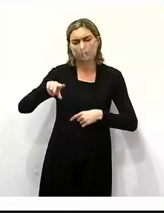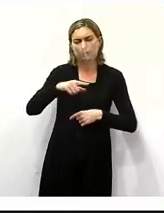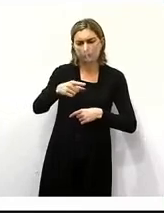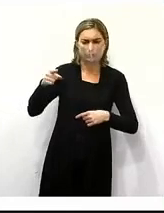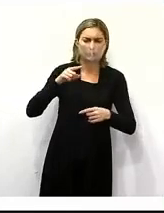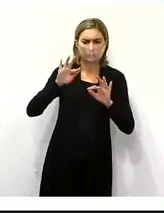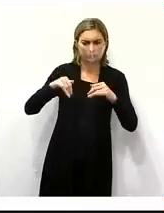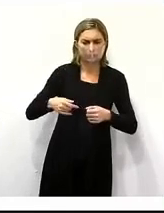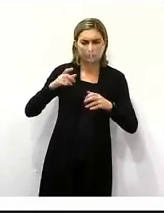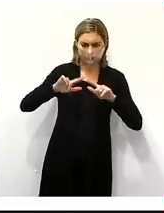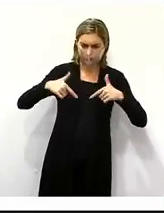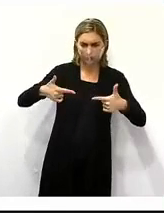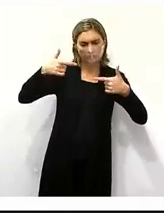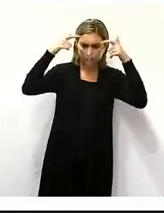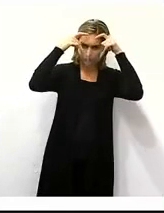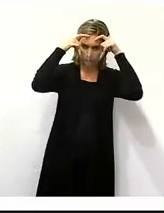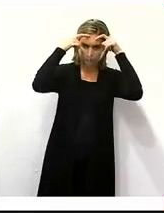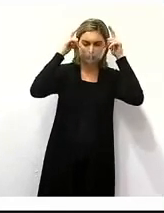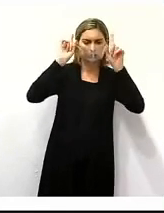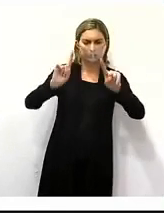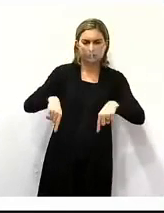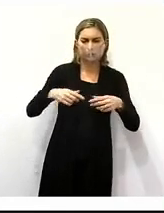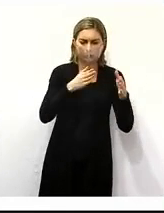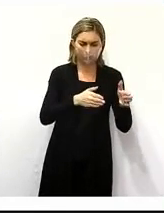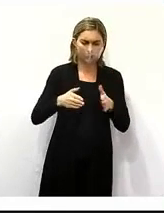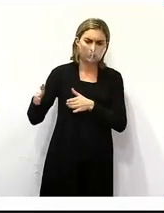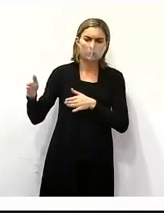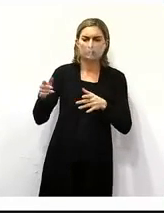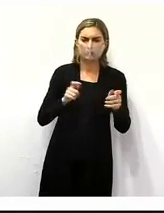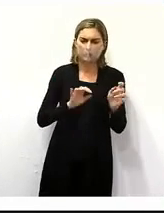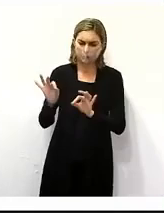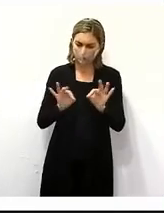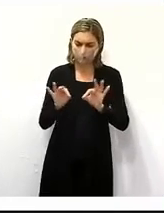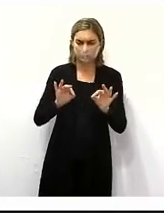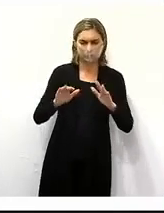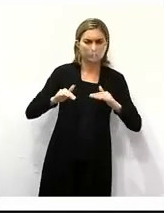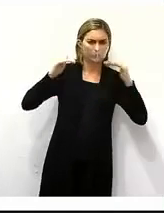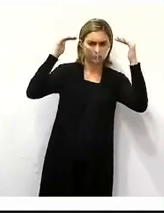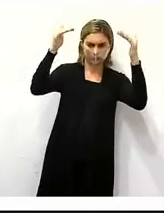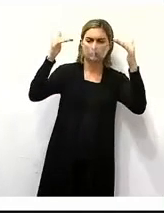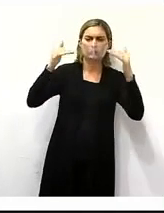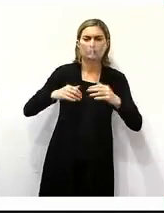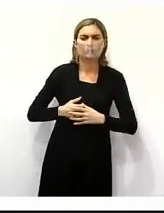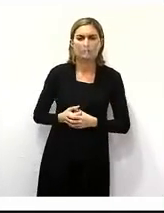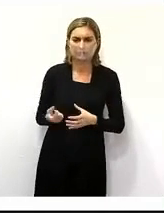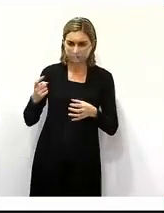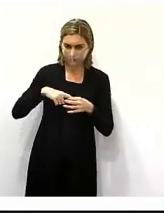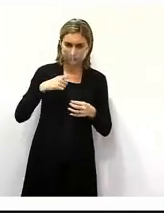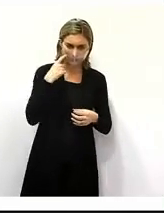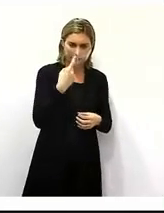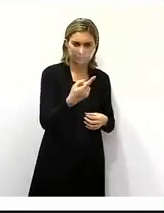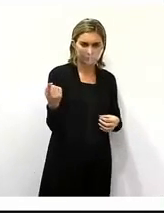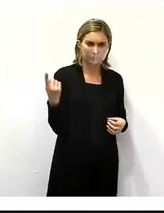deve orientar as ações de um príncipe é a ordem e a manutenção do poder. Então, volta aqui comigo,